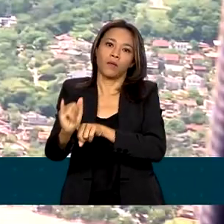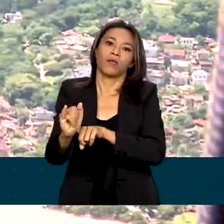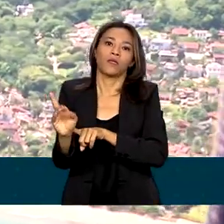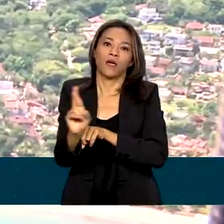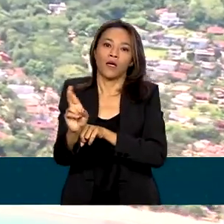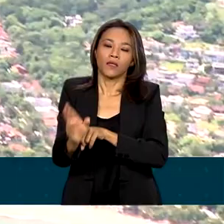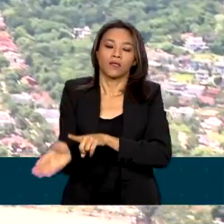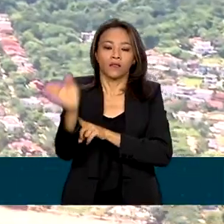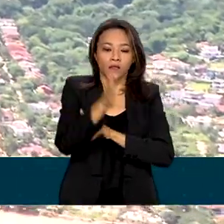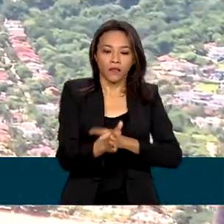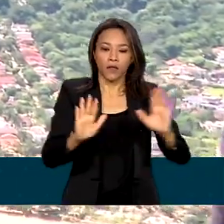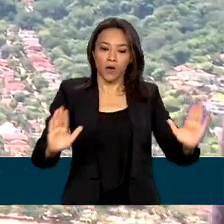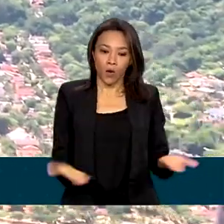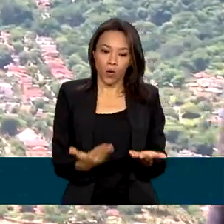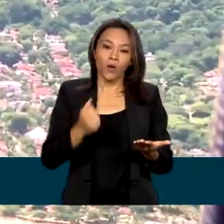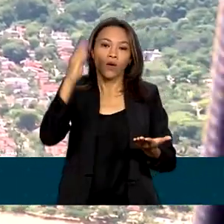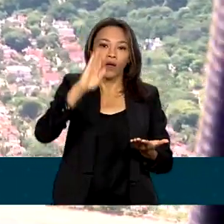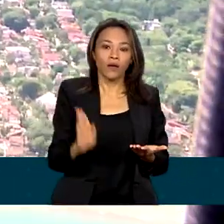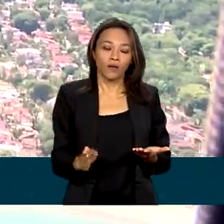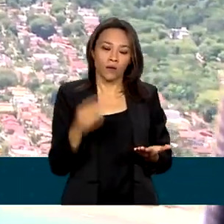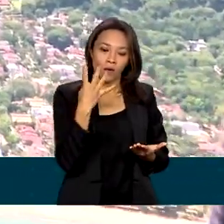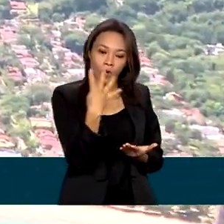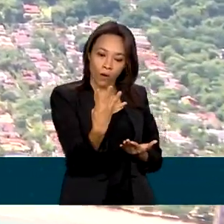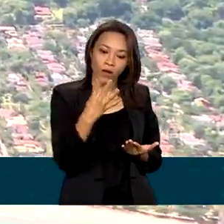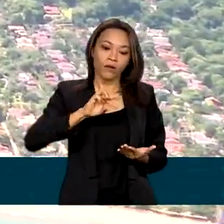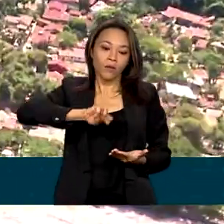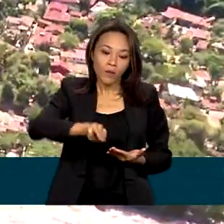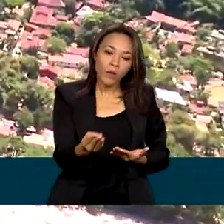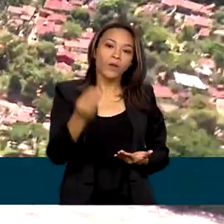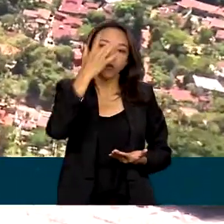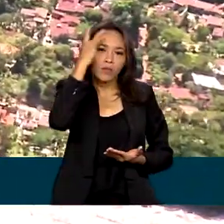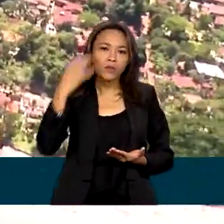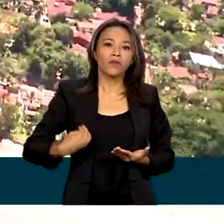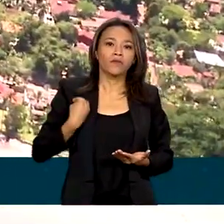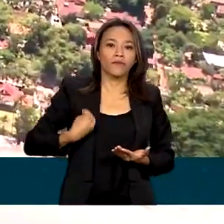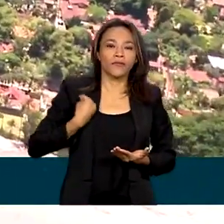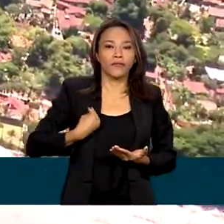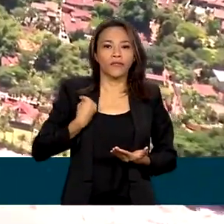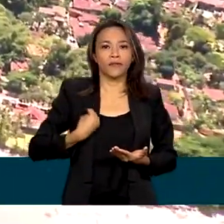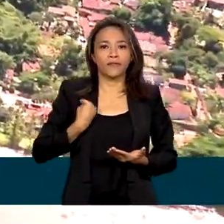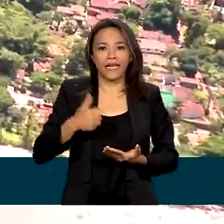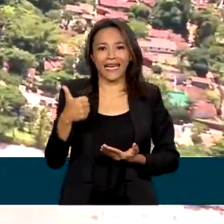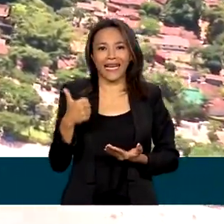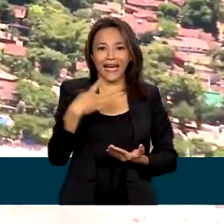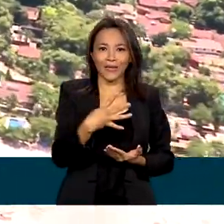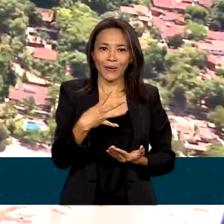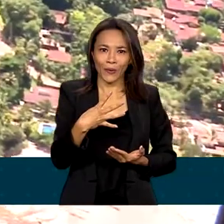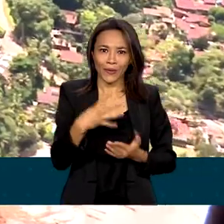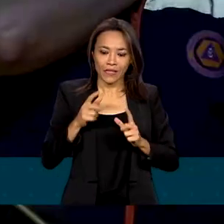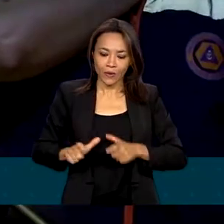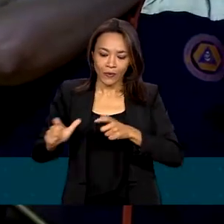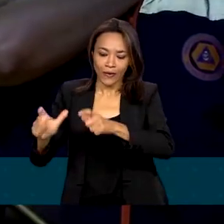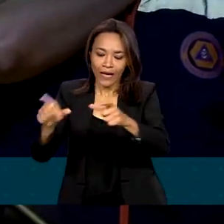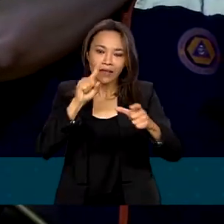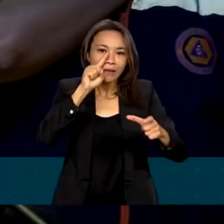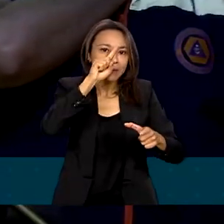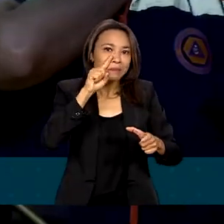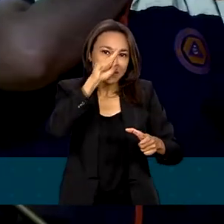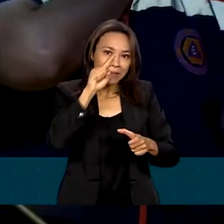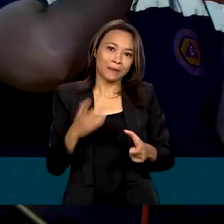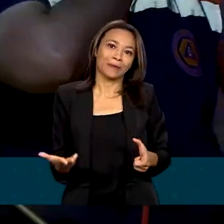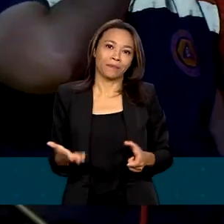reais hoje no Brasil cerca de 4 milhões de pessoas vivem nas 14 mil áreas de alto risco por isso